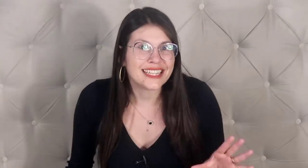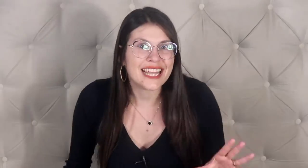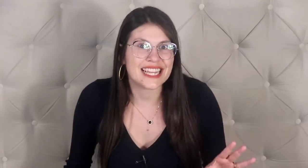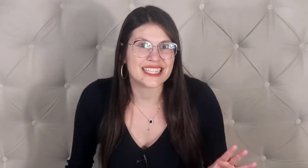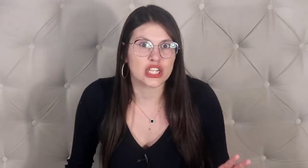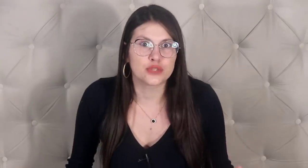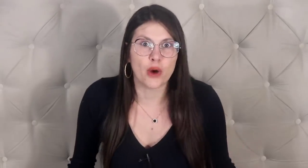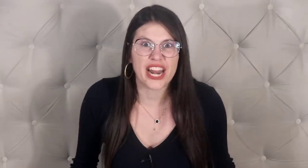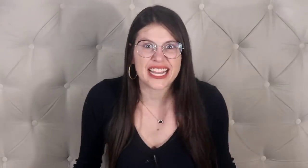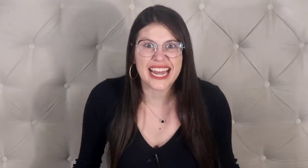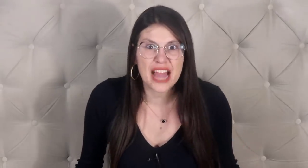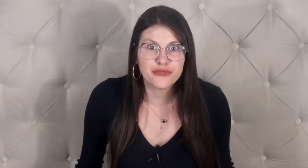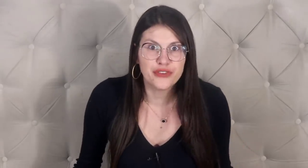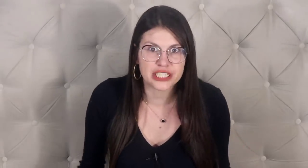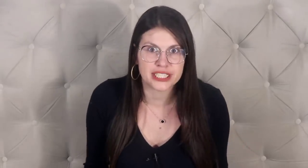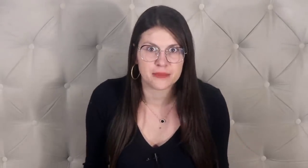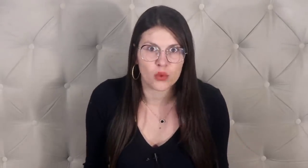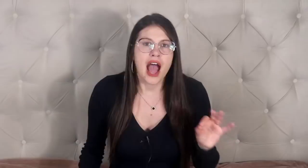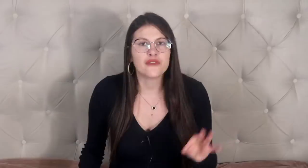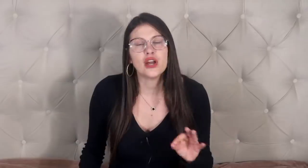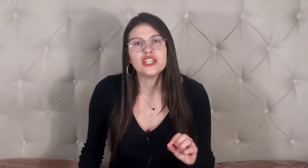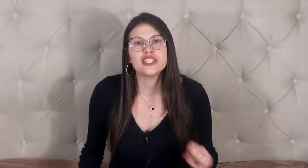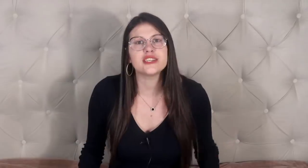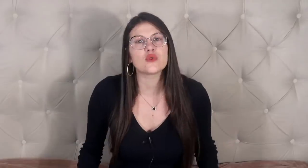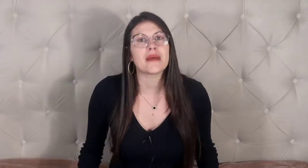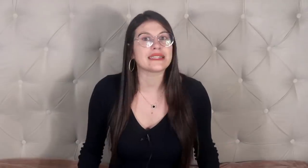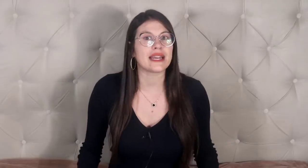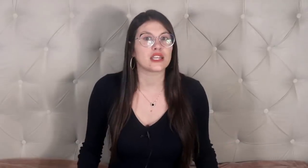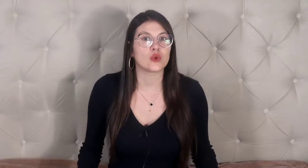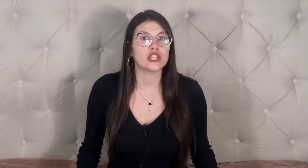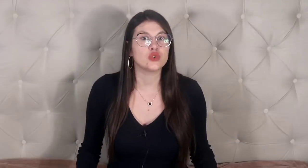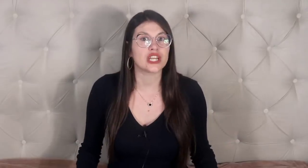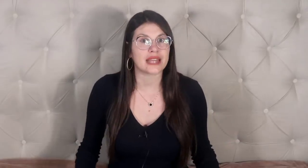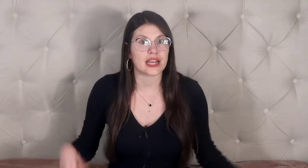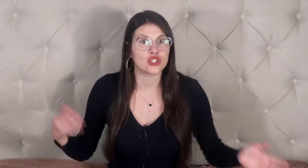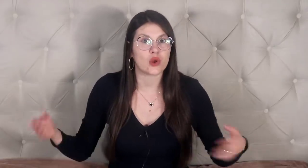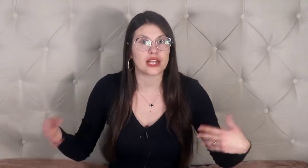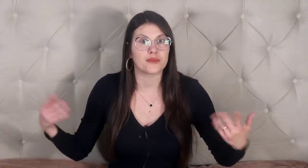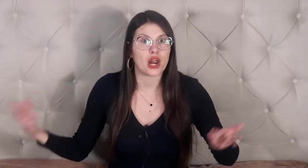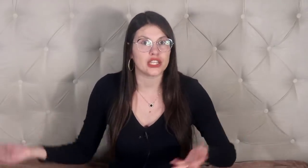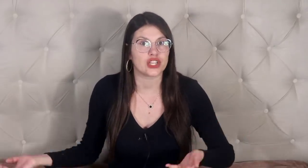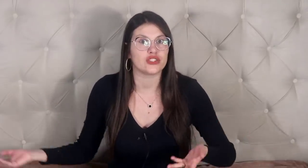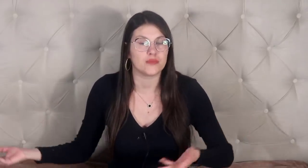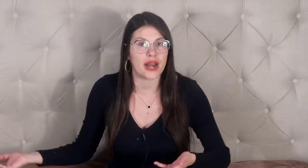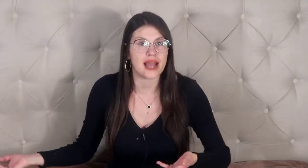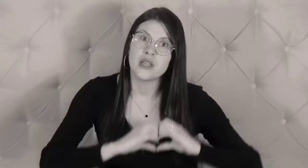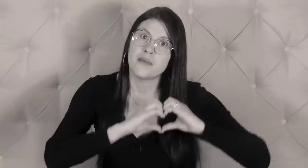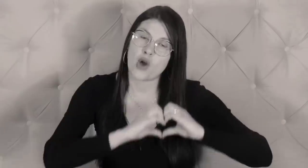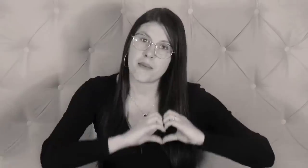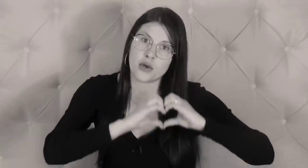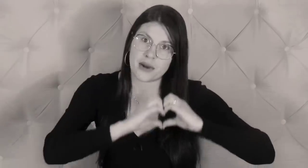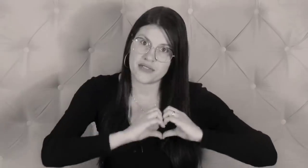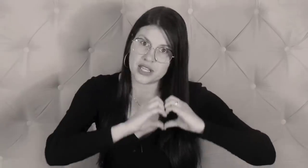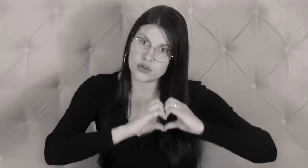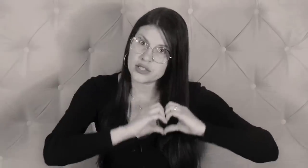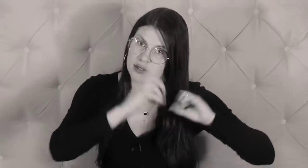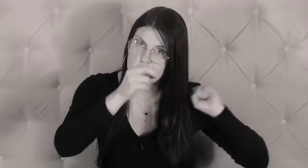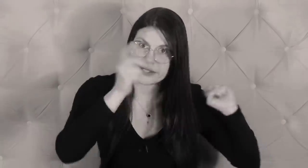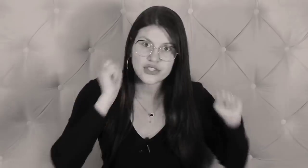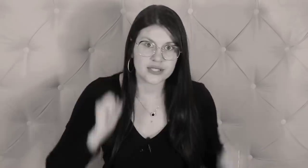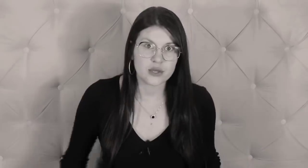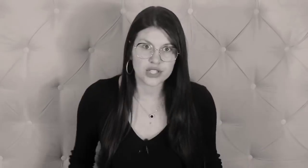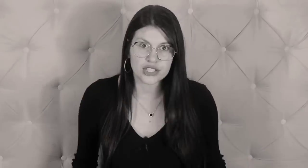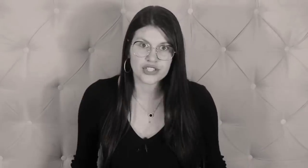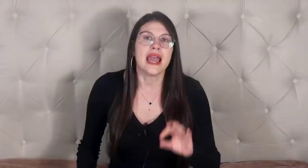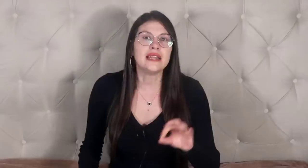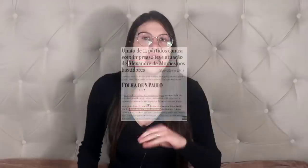Agora, o fato interessante, porém gravíssimo. A Folha disse em sua matéria que durante o jantar articulado por Alexandre de Moraes, meu amigo pra vida toda, não